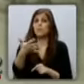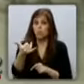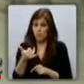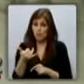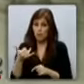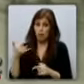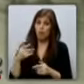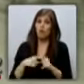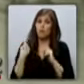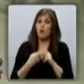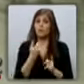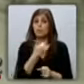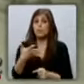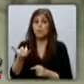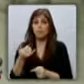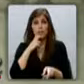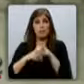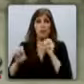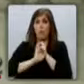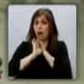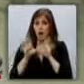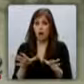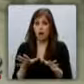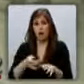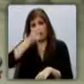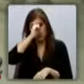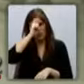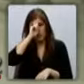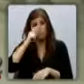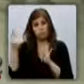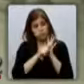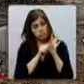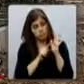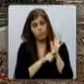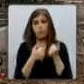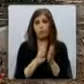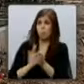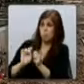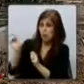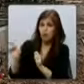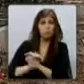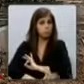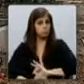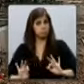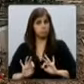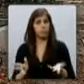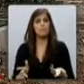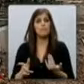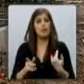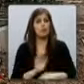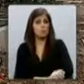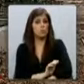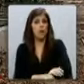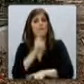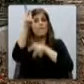desde 2012 que continuamos a energia elétrica cumprimos com primos atempadamente e pagamos a administração da fábrica